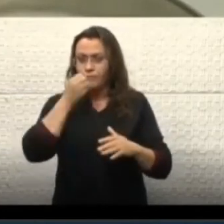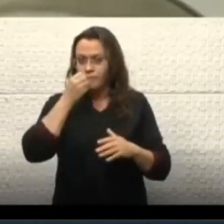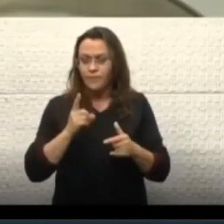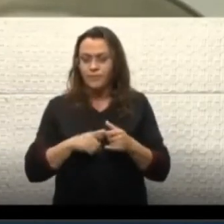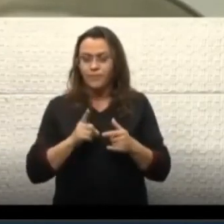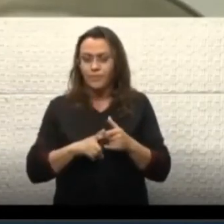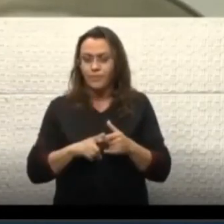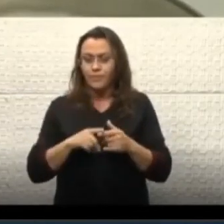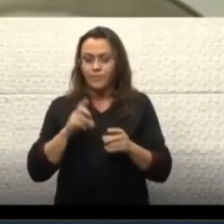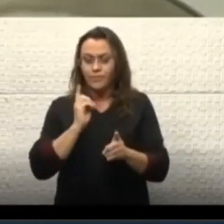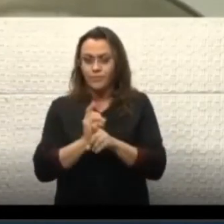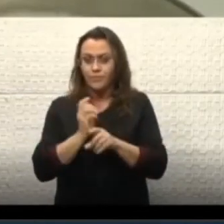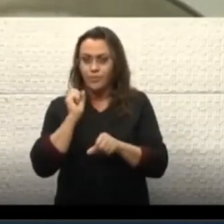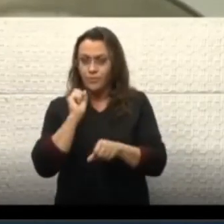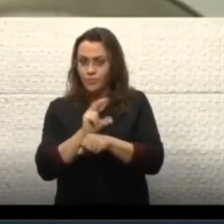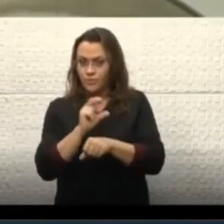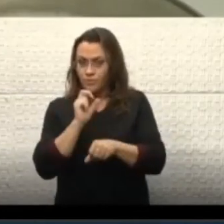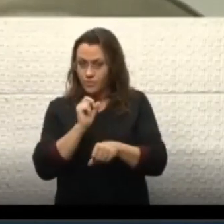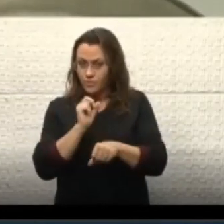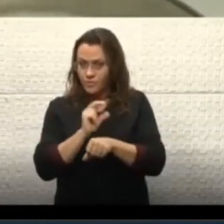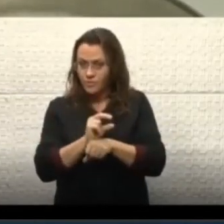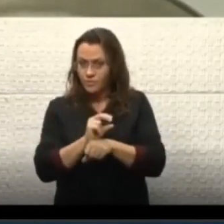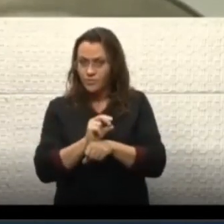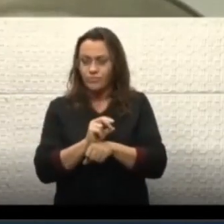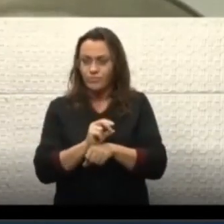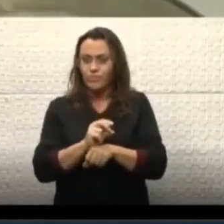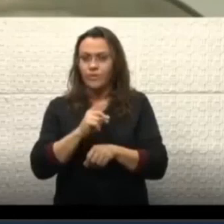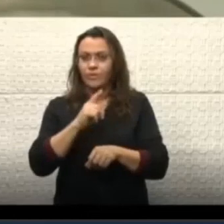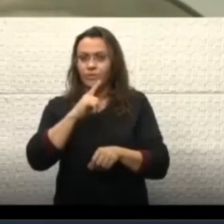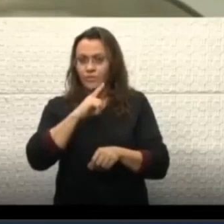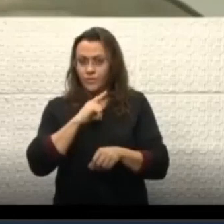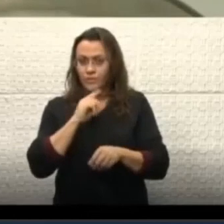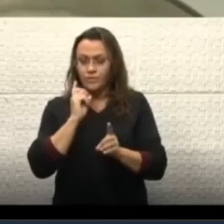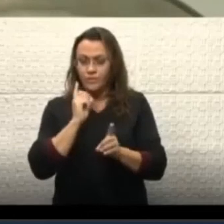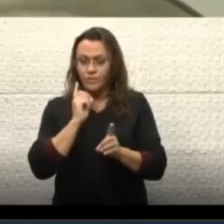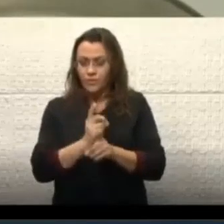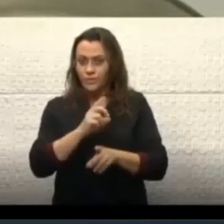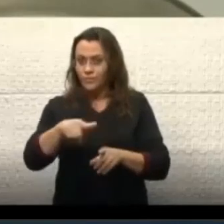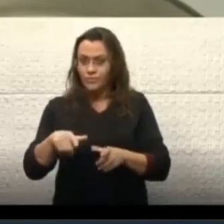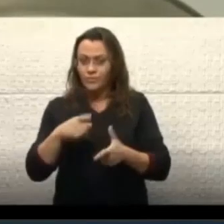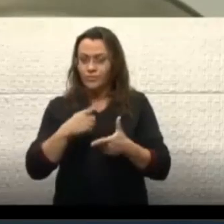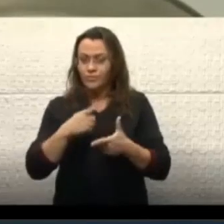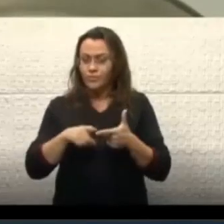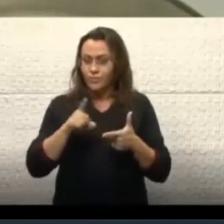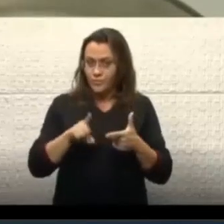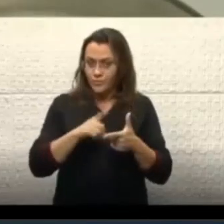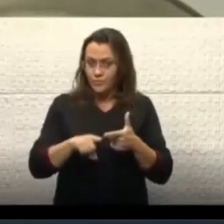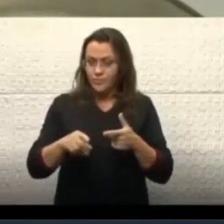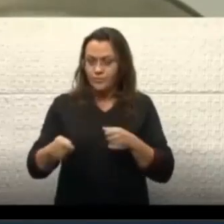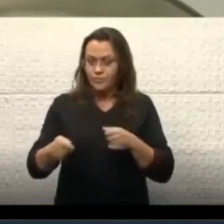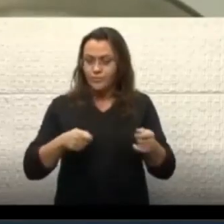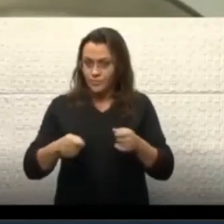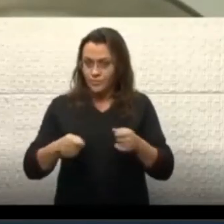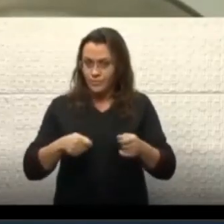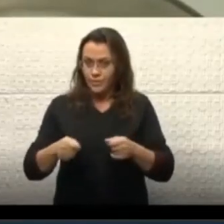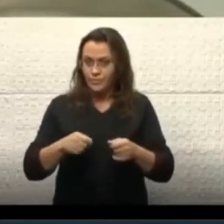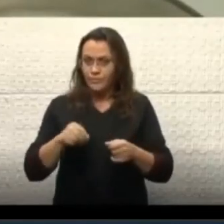que a gente vai encontrar na solução não seja da peneira, seja realmente da amostra, tá certo? Então isso é muito